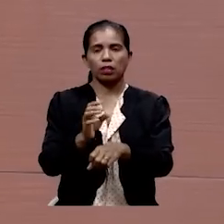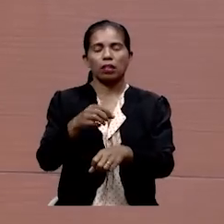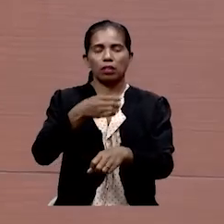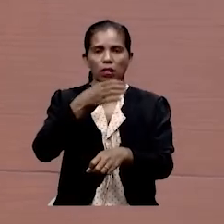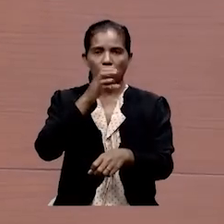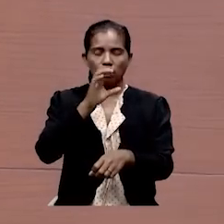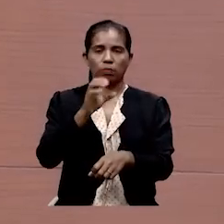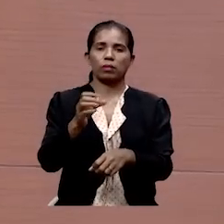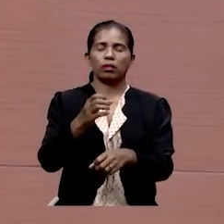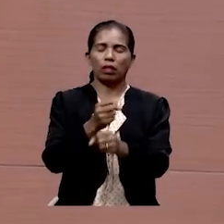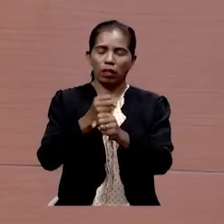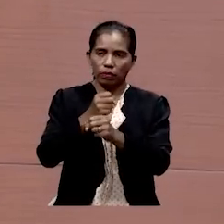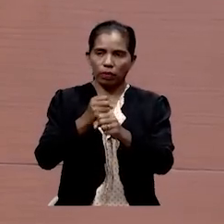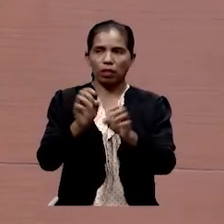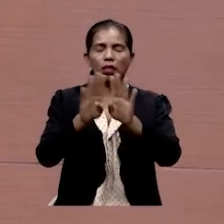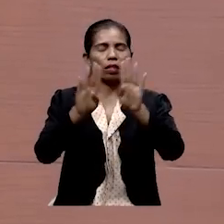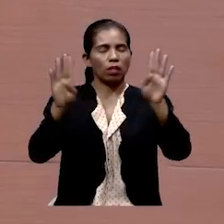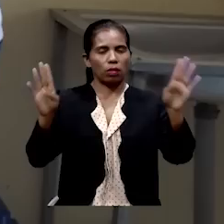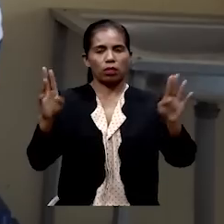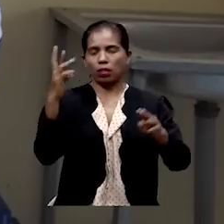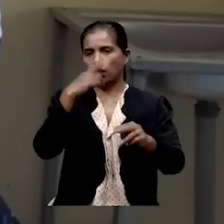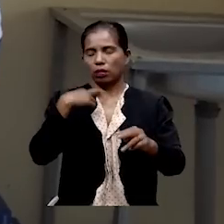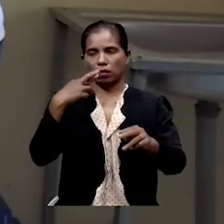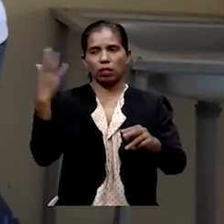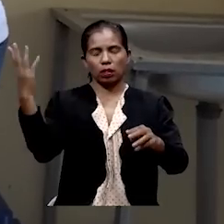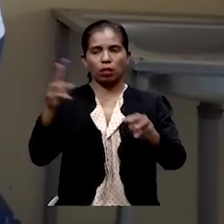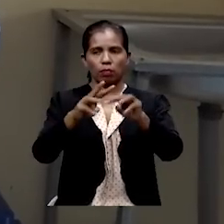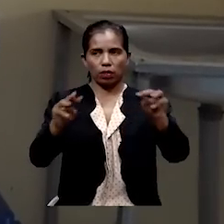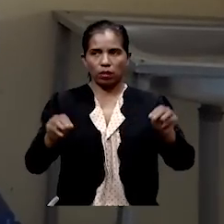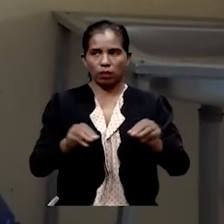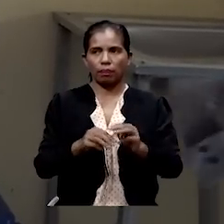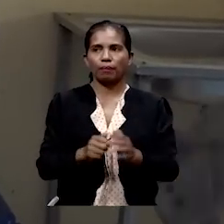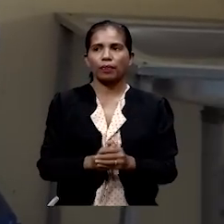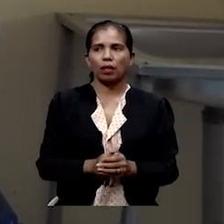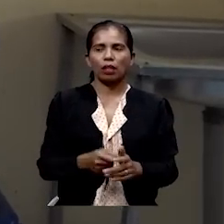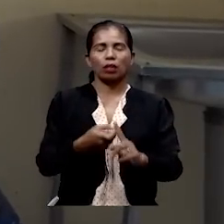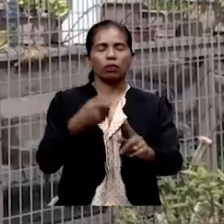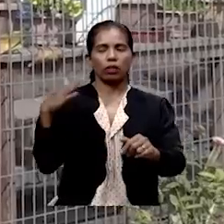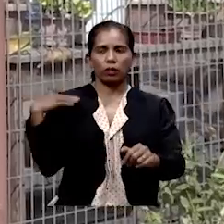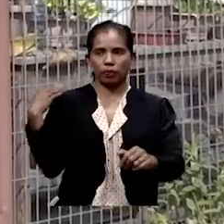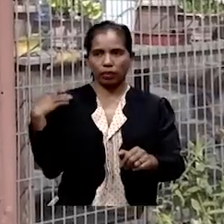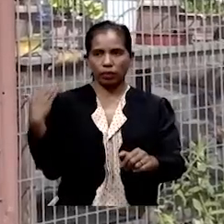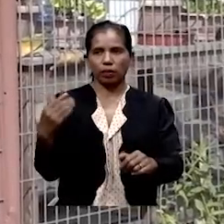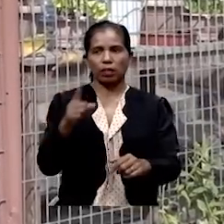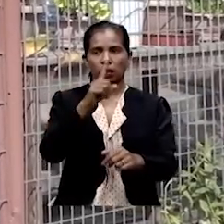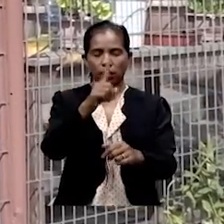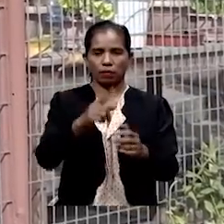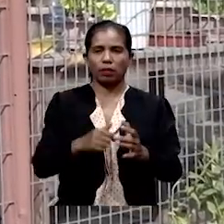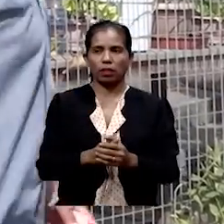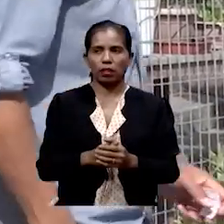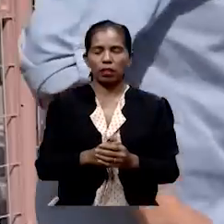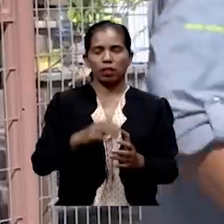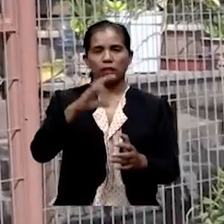house, no balung loke negosiu iha munisipio. Husi juventude hirakne, Ida Mag,